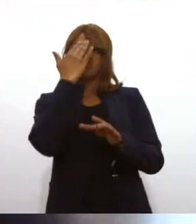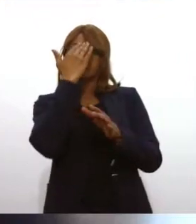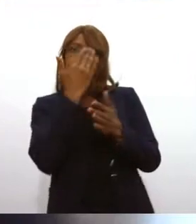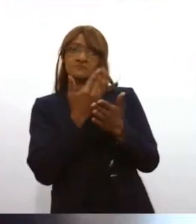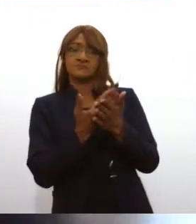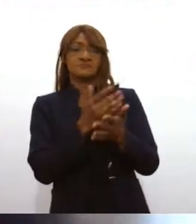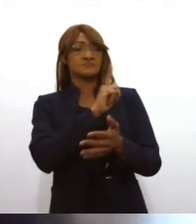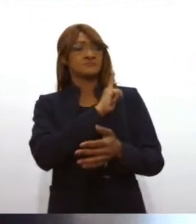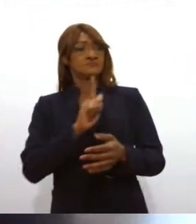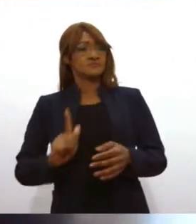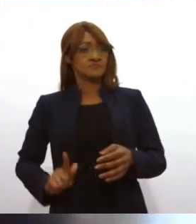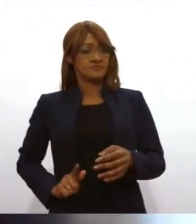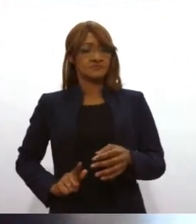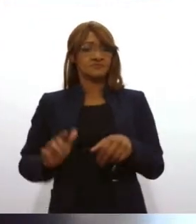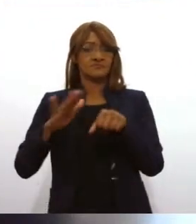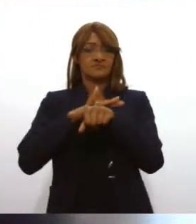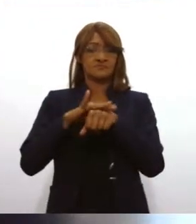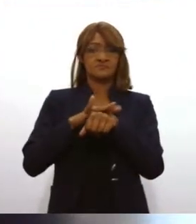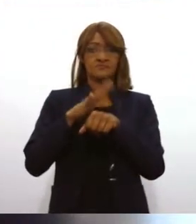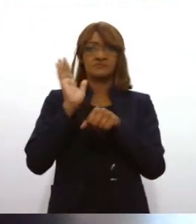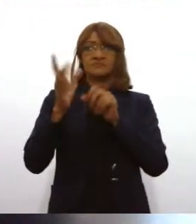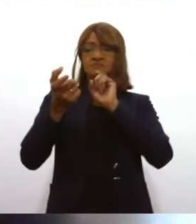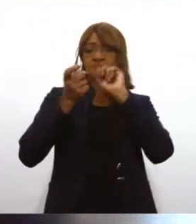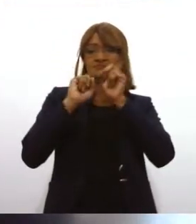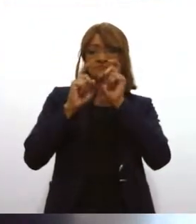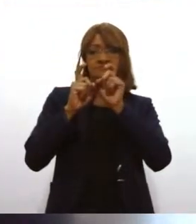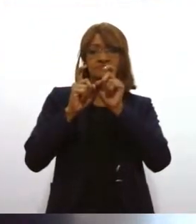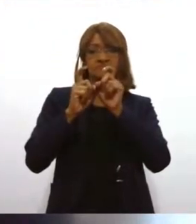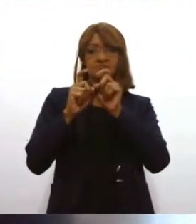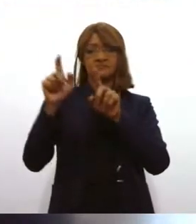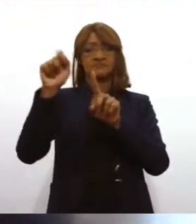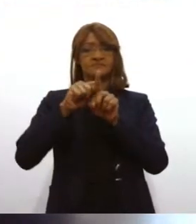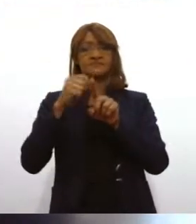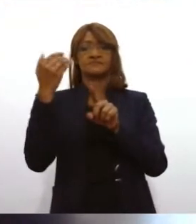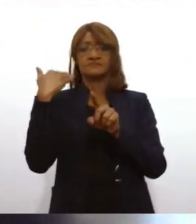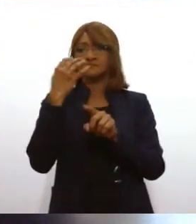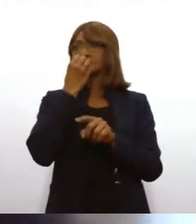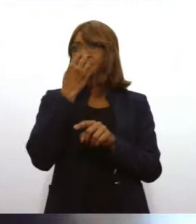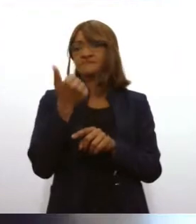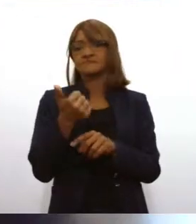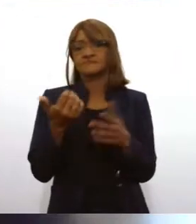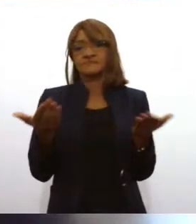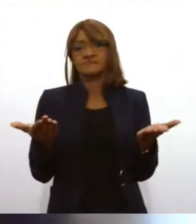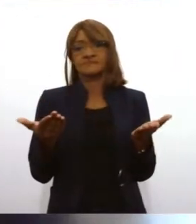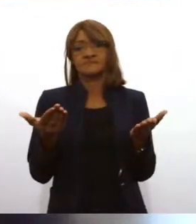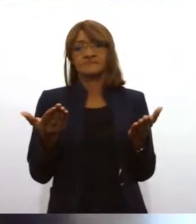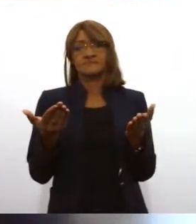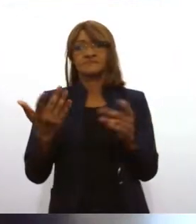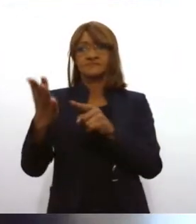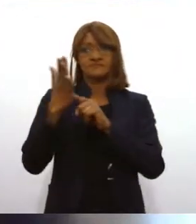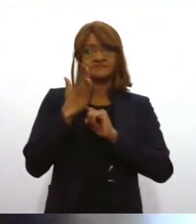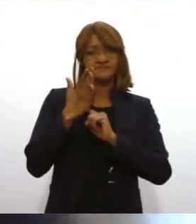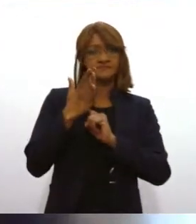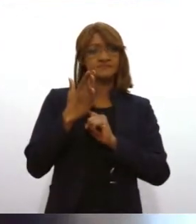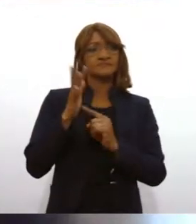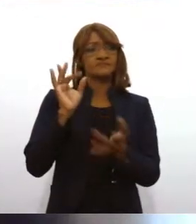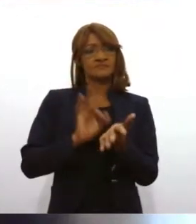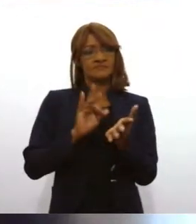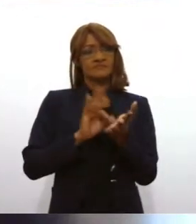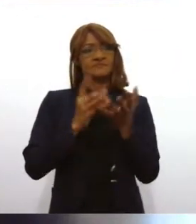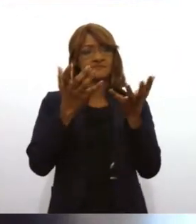quando tivemos com ele em audiência, que nos recebeu, diga-se passagem, muito bem, e mostrou boa vontade em realmente